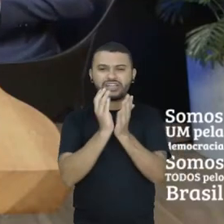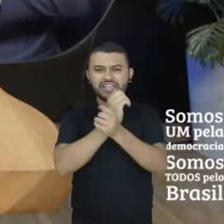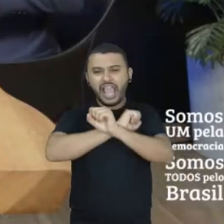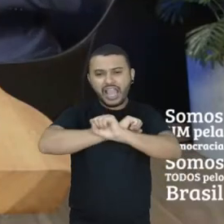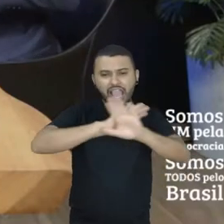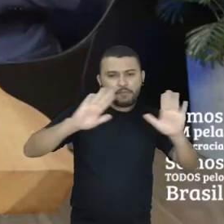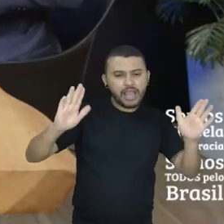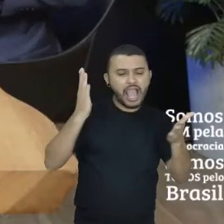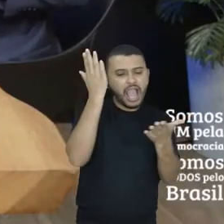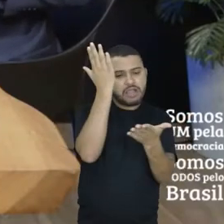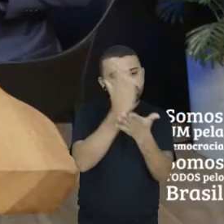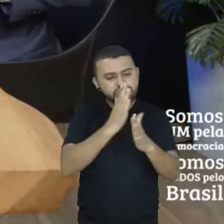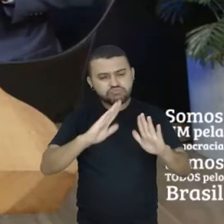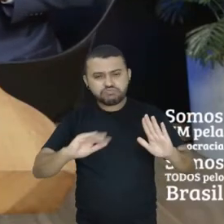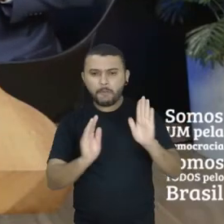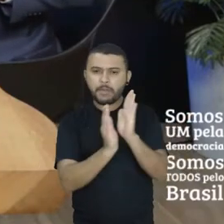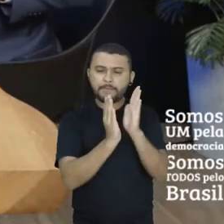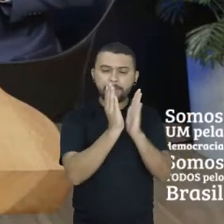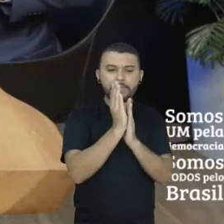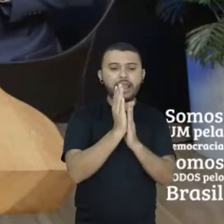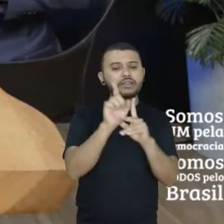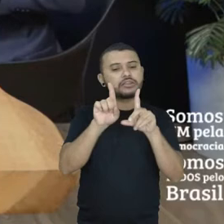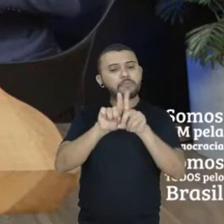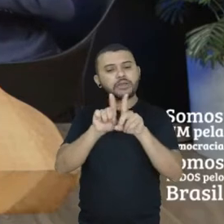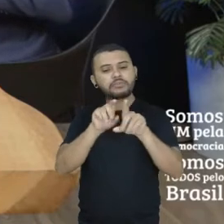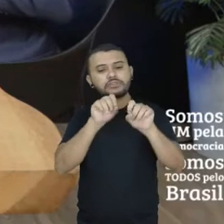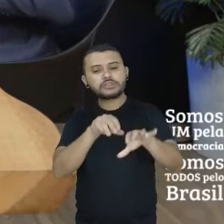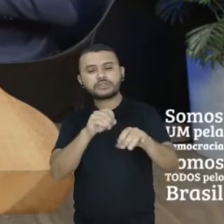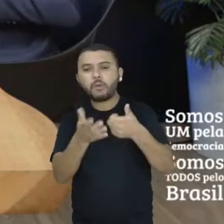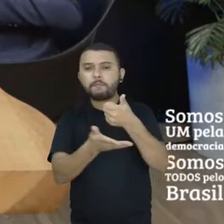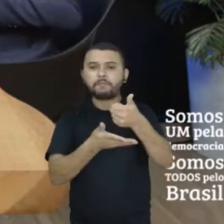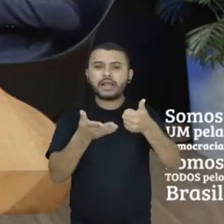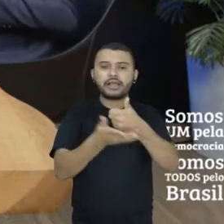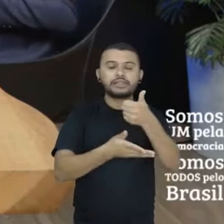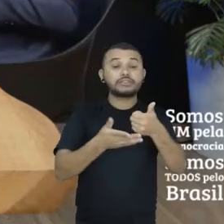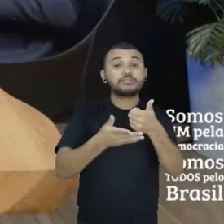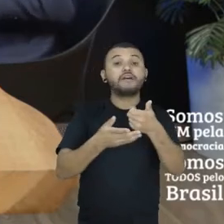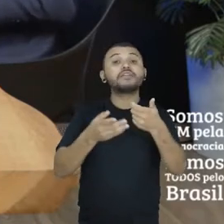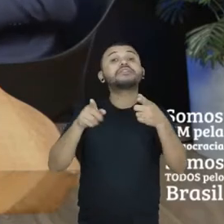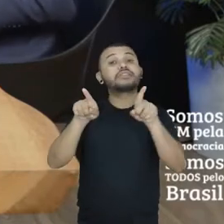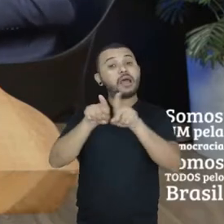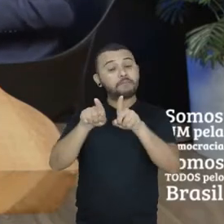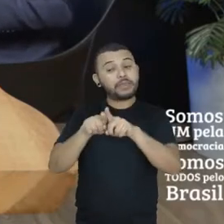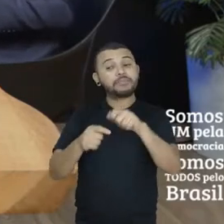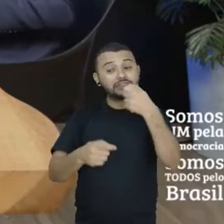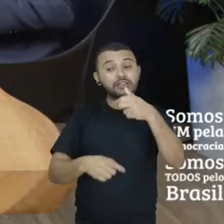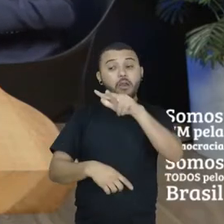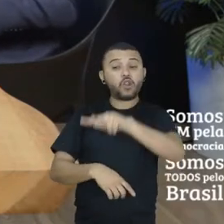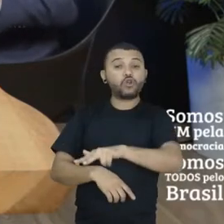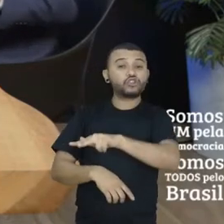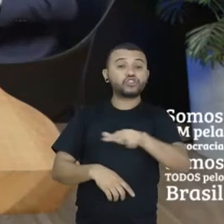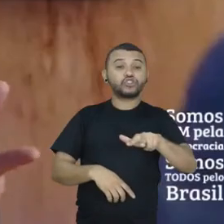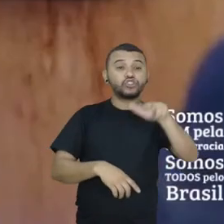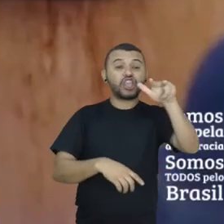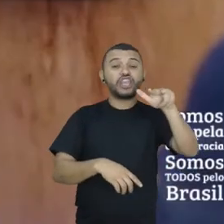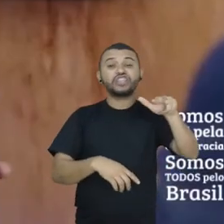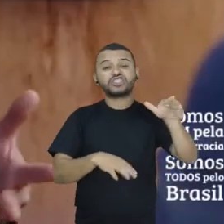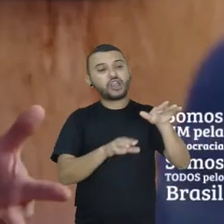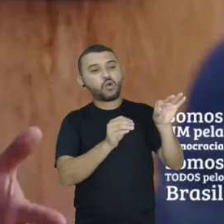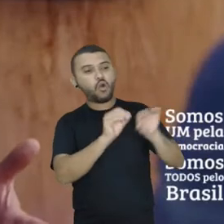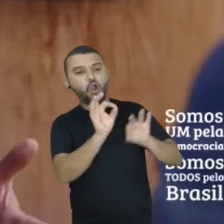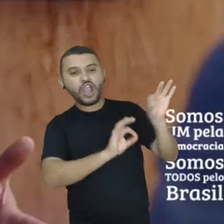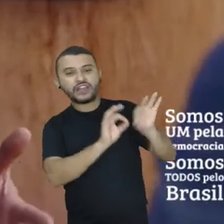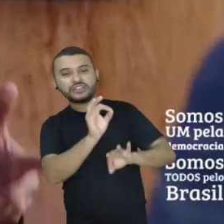desburocratização, educação básica de qualidade, logística. O Brasil é um continente. Isso aqui, a